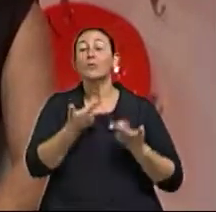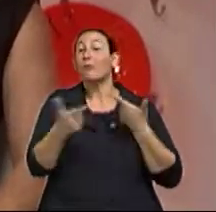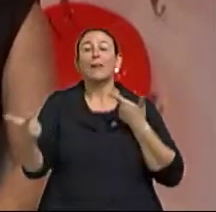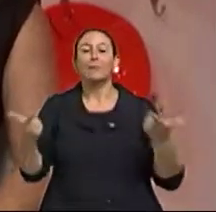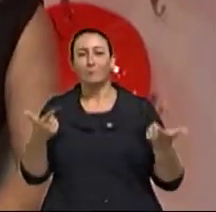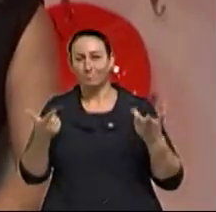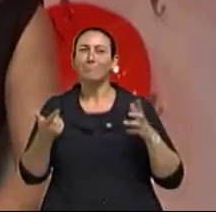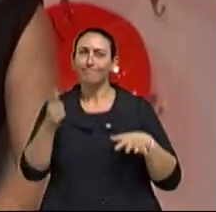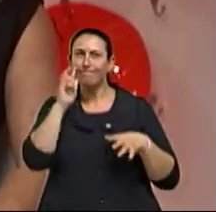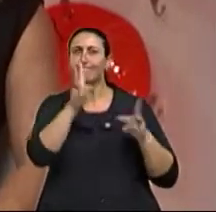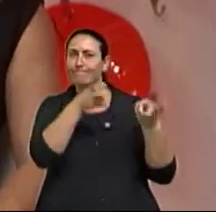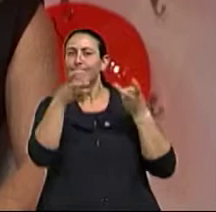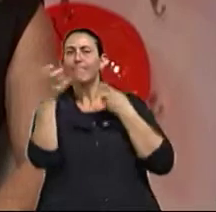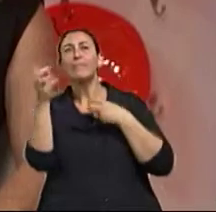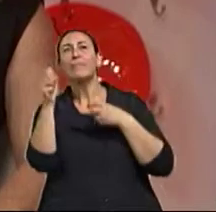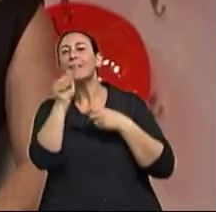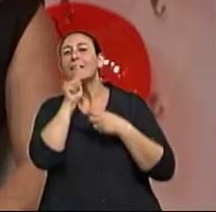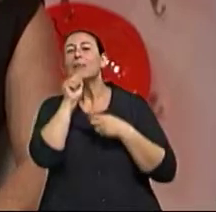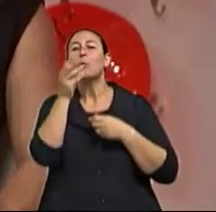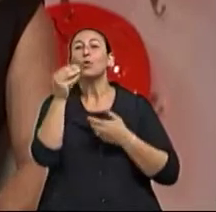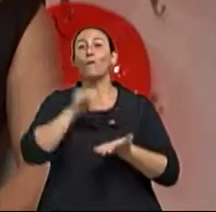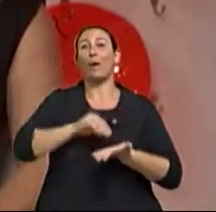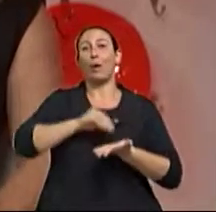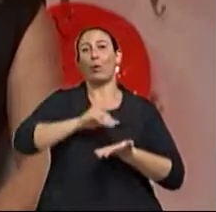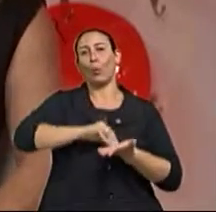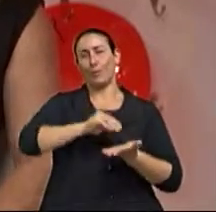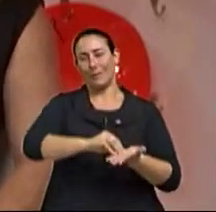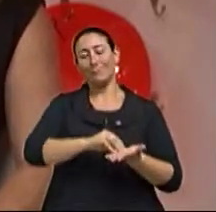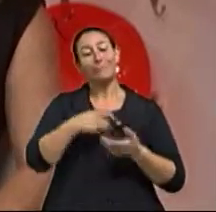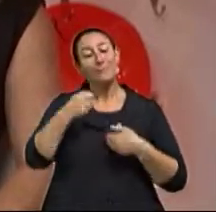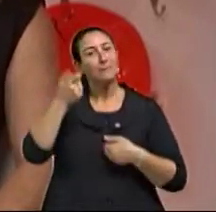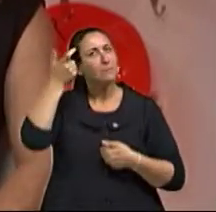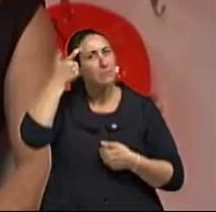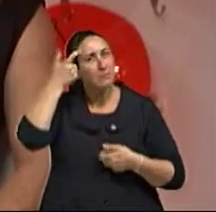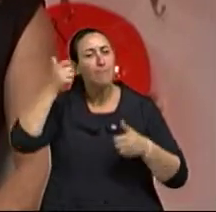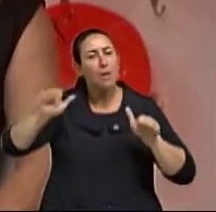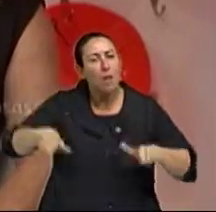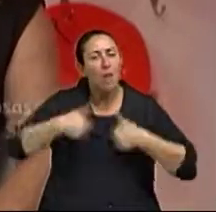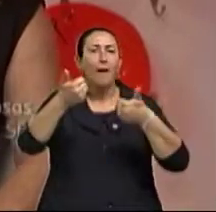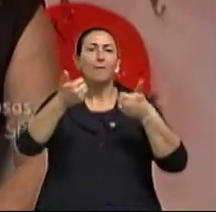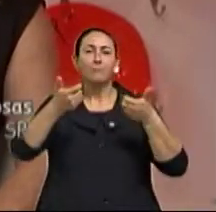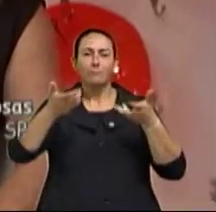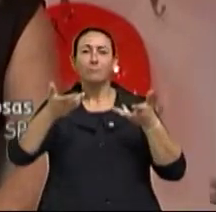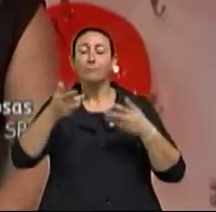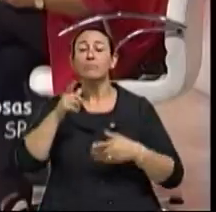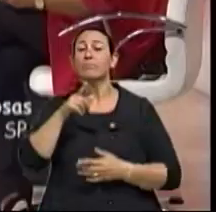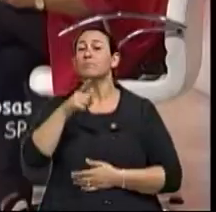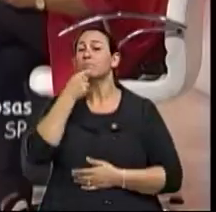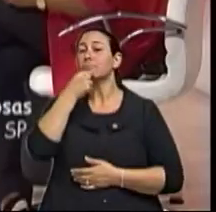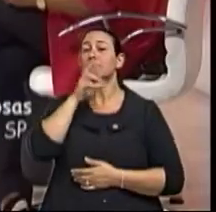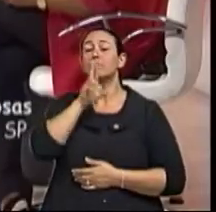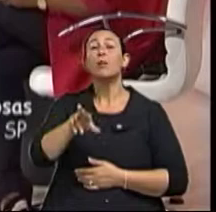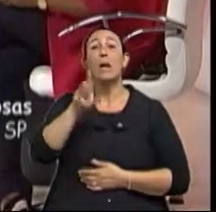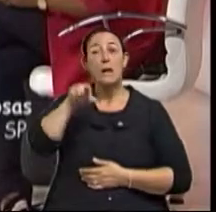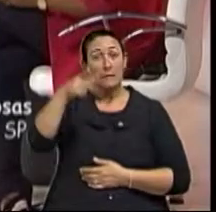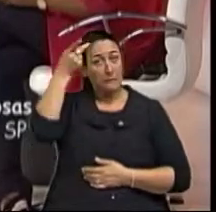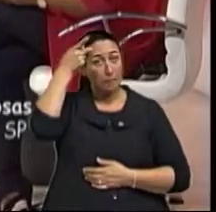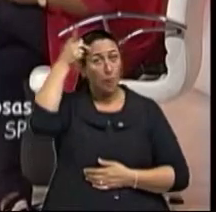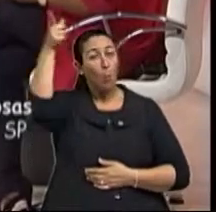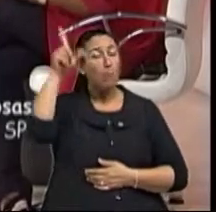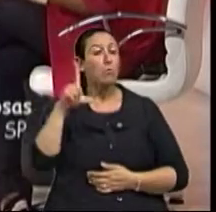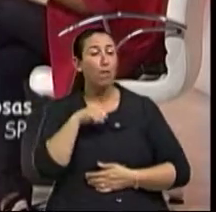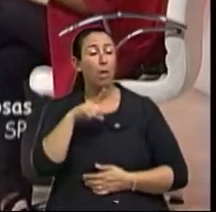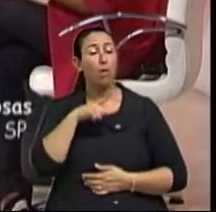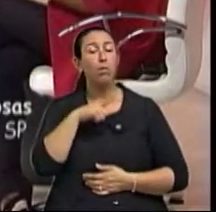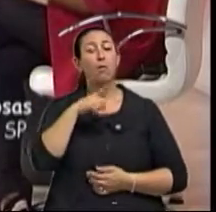isso ainda a gente precisa implementar, pensar e colocar de uma maneira mais... Em São Paulo existe um excelente centro, um excelente centro